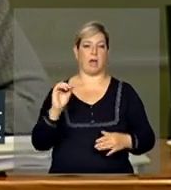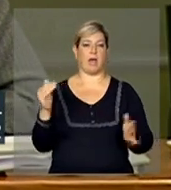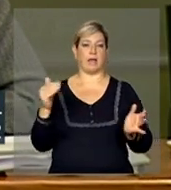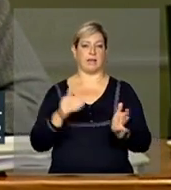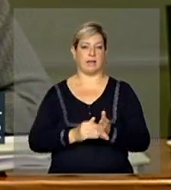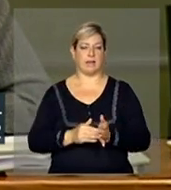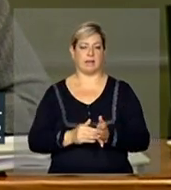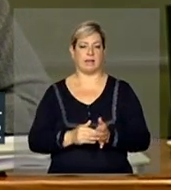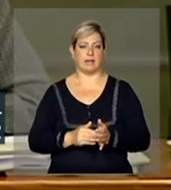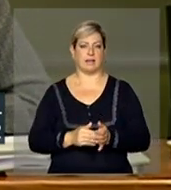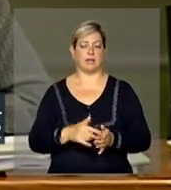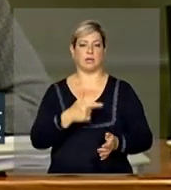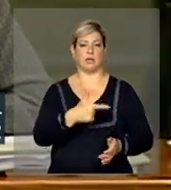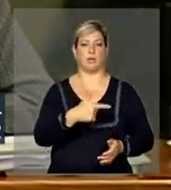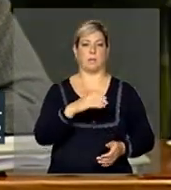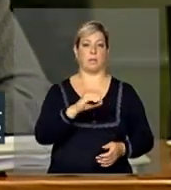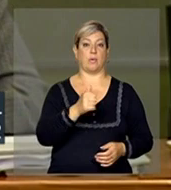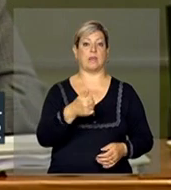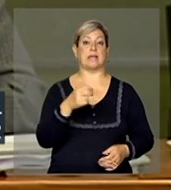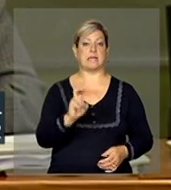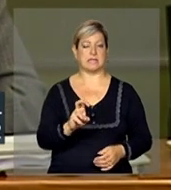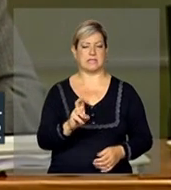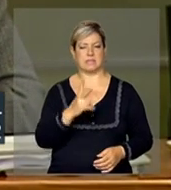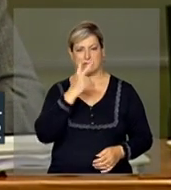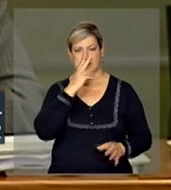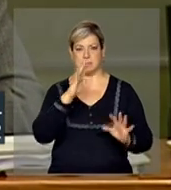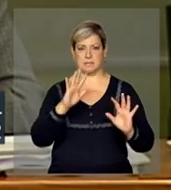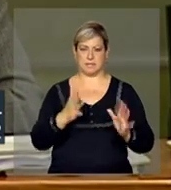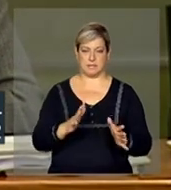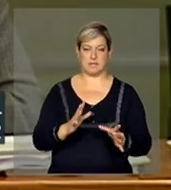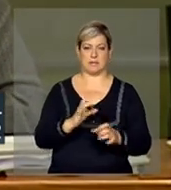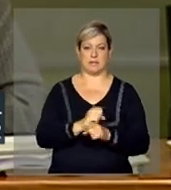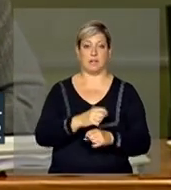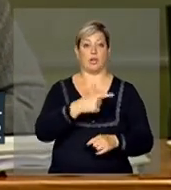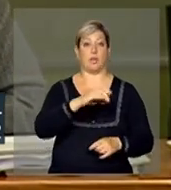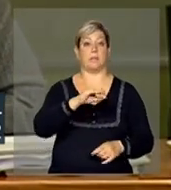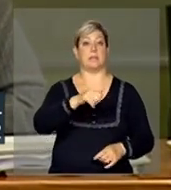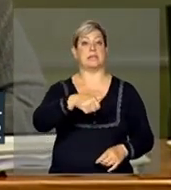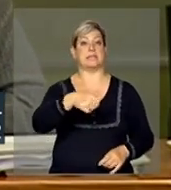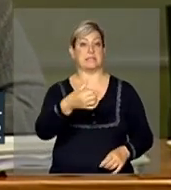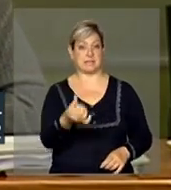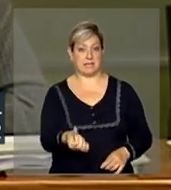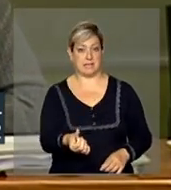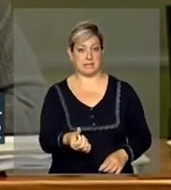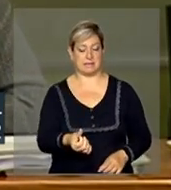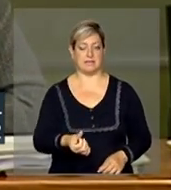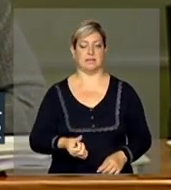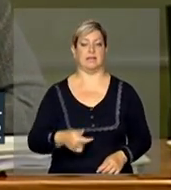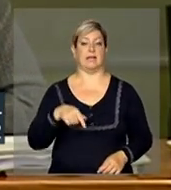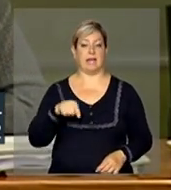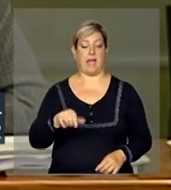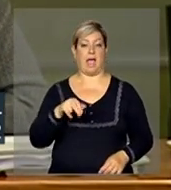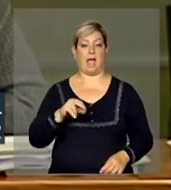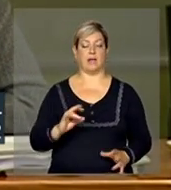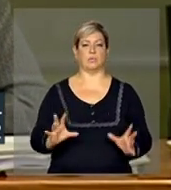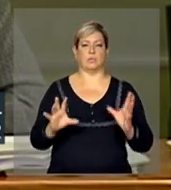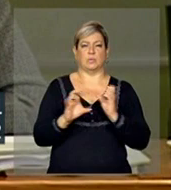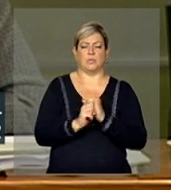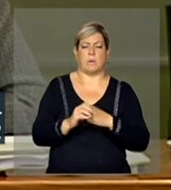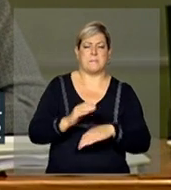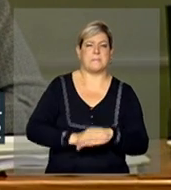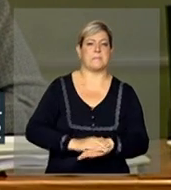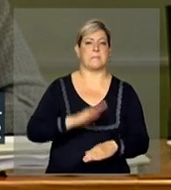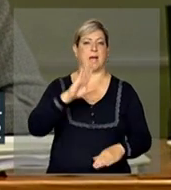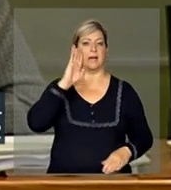12, 13, 14, 15, até 2015, se eu não me engano, 12, 13, 14, 15, 16. Até 16 é o maior, é o ano que concentra